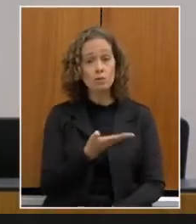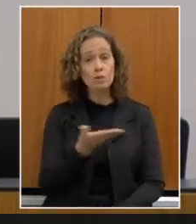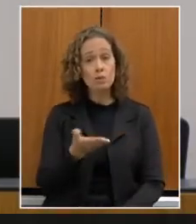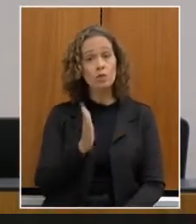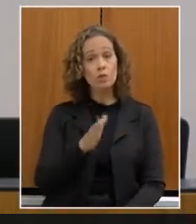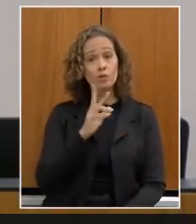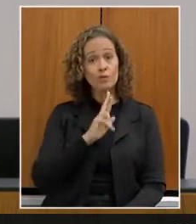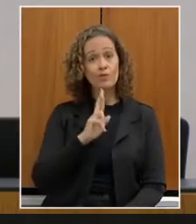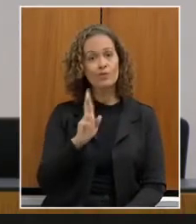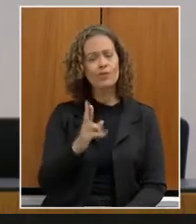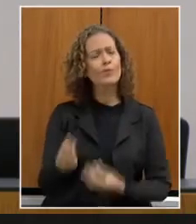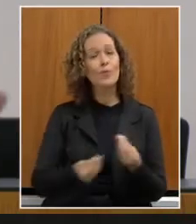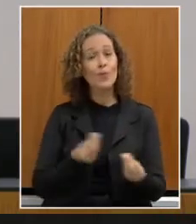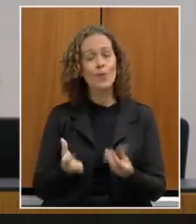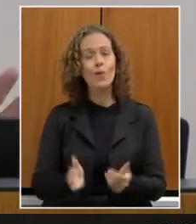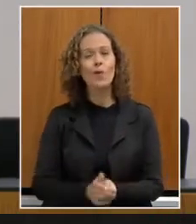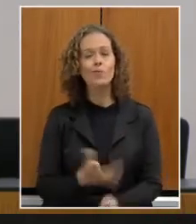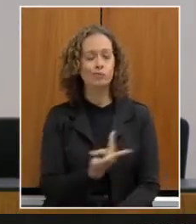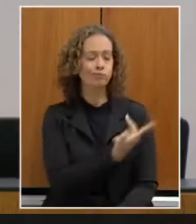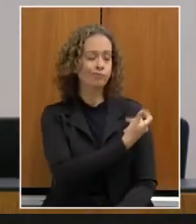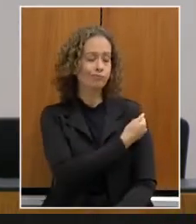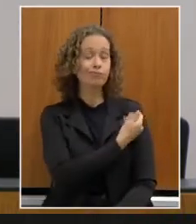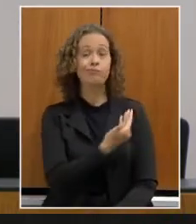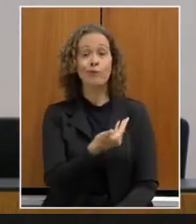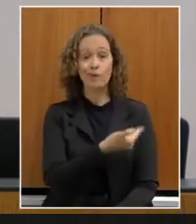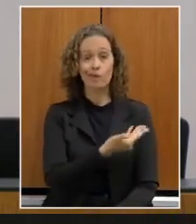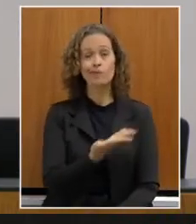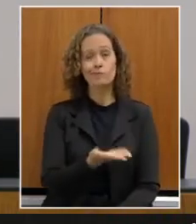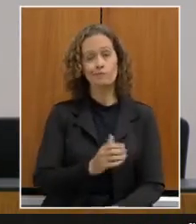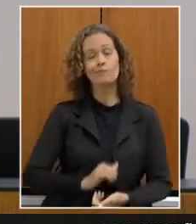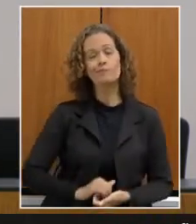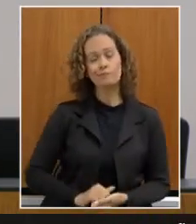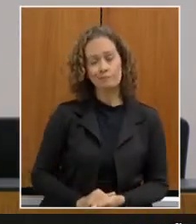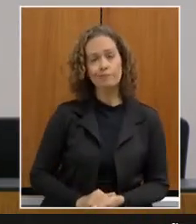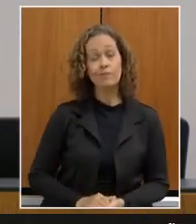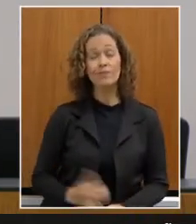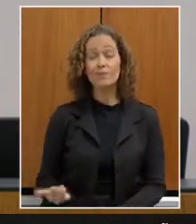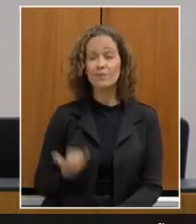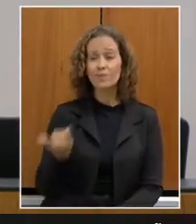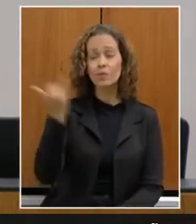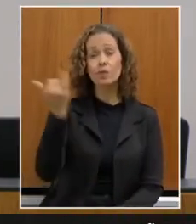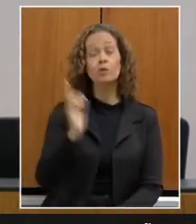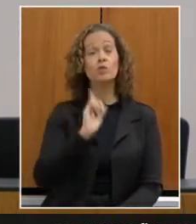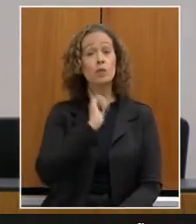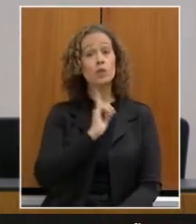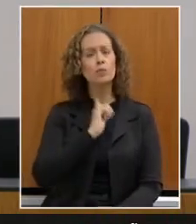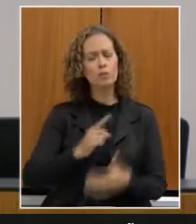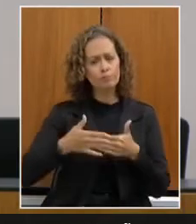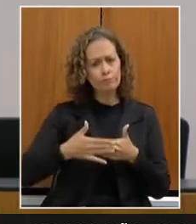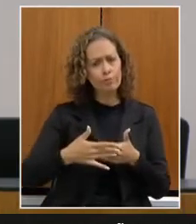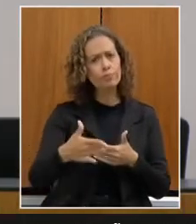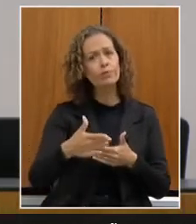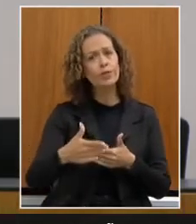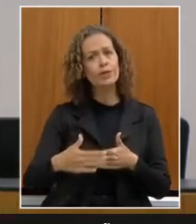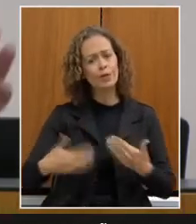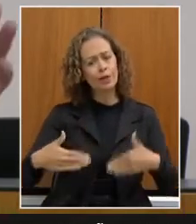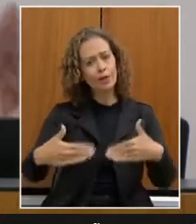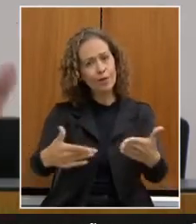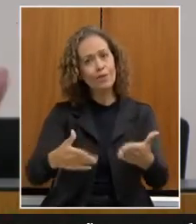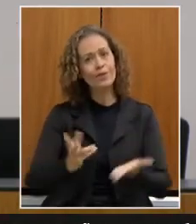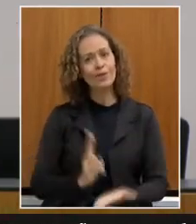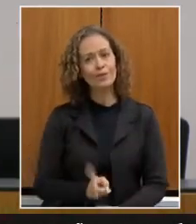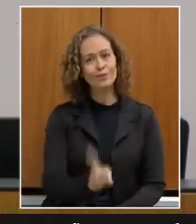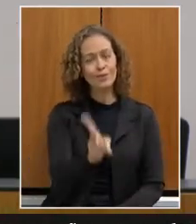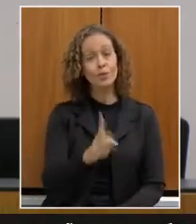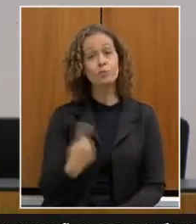vacina. Somente através da vacinação. E é muito importante que Minas avance mais. É muito importante que